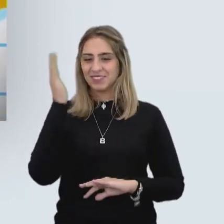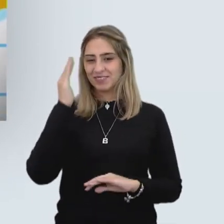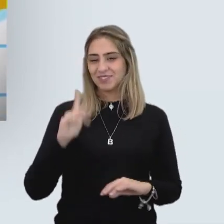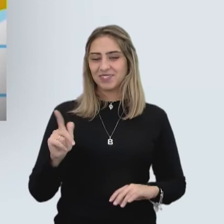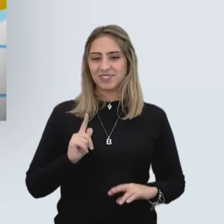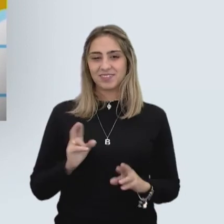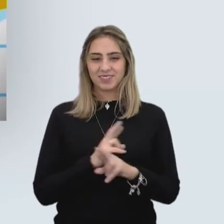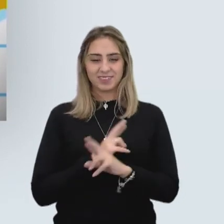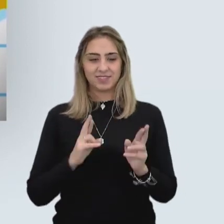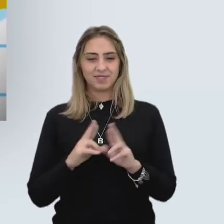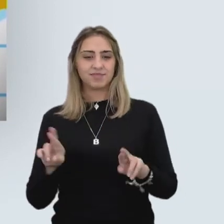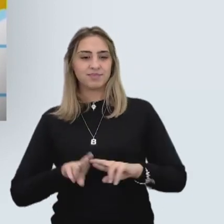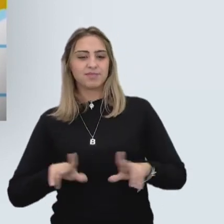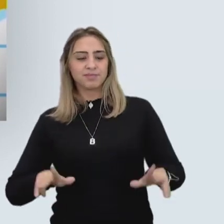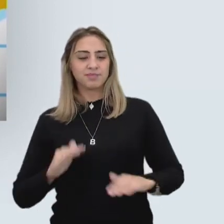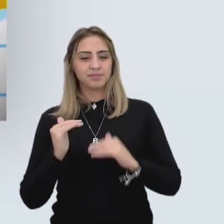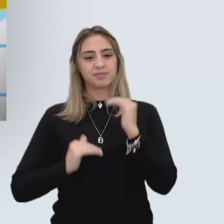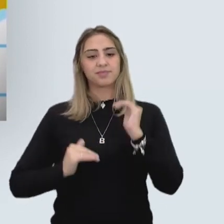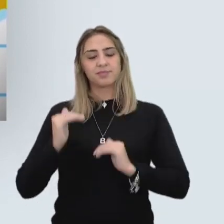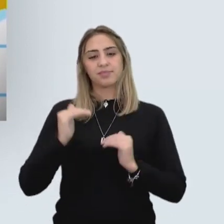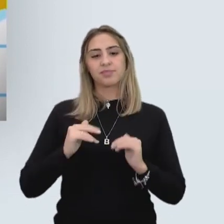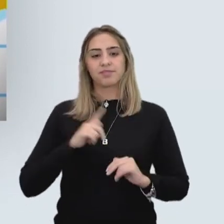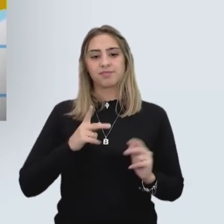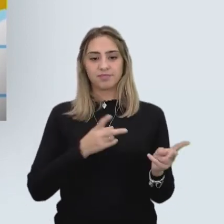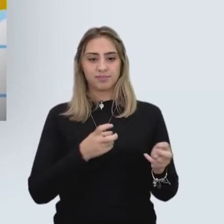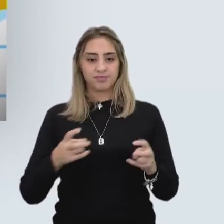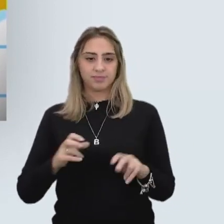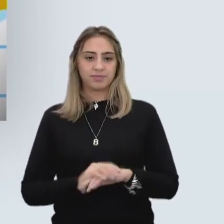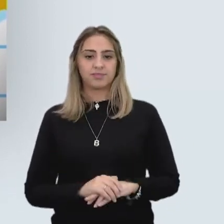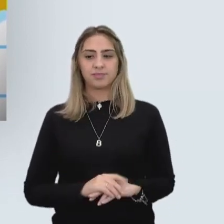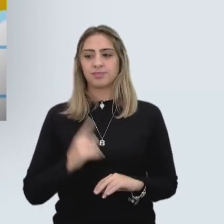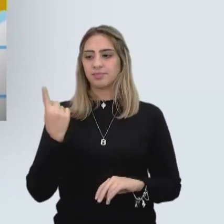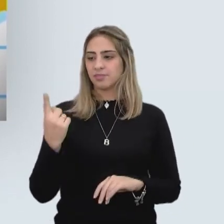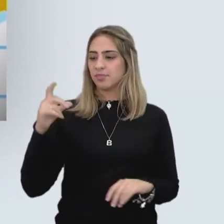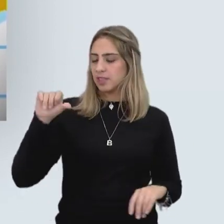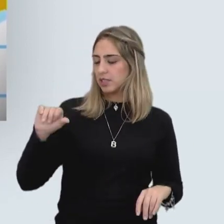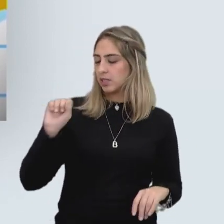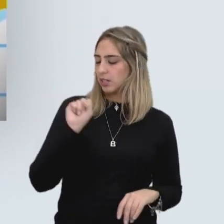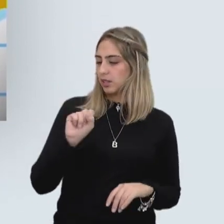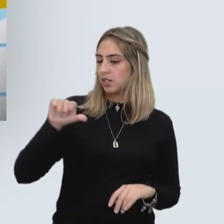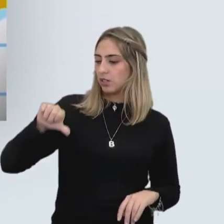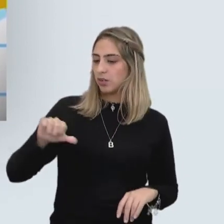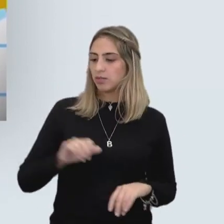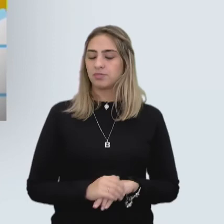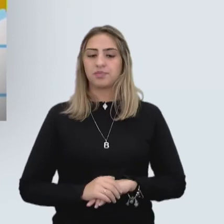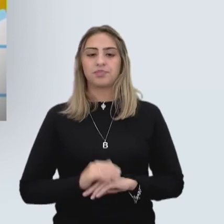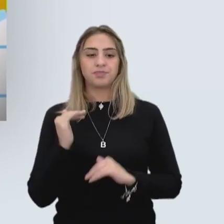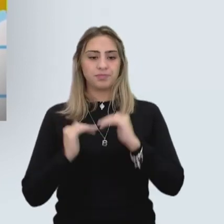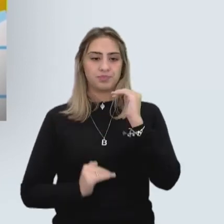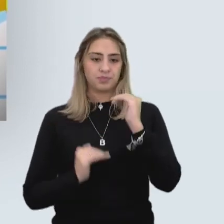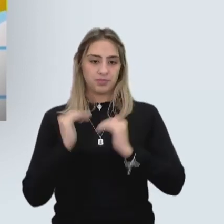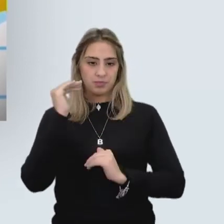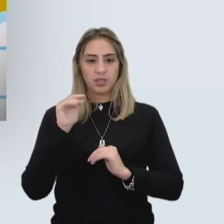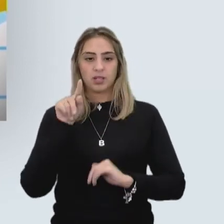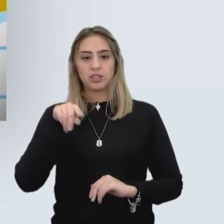um elevado nível de desigualdade, ela diminuiu consideravelmente. Em 1989, por exemplo, o índice de Gini era